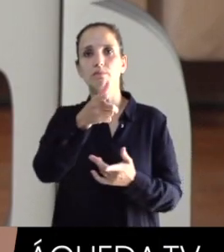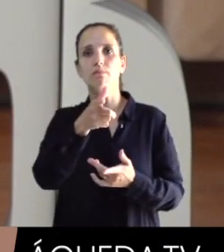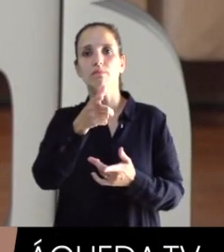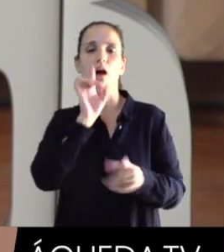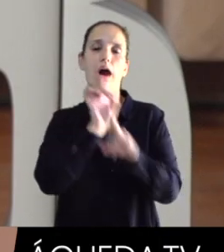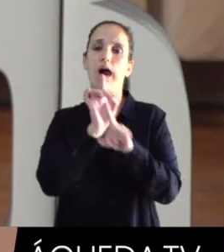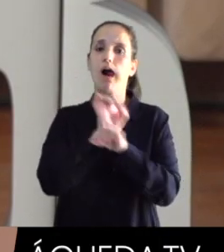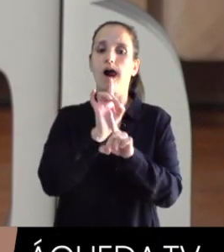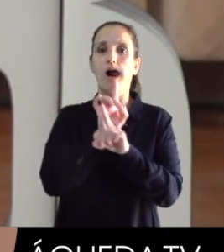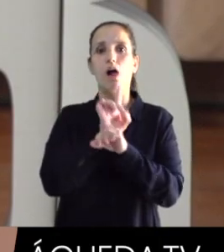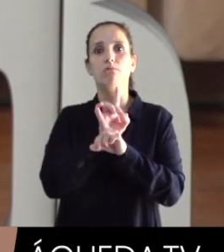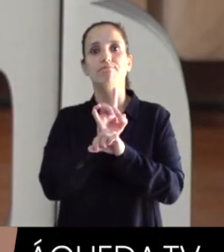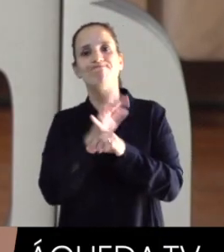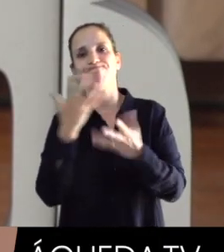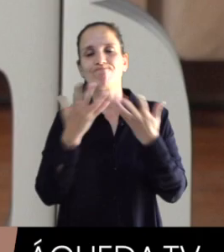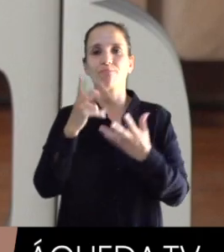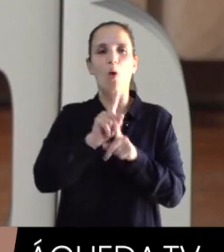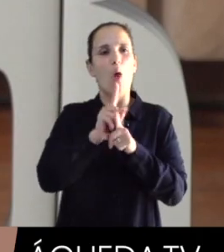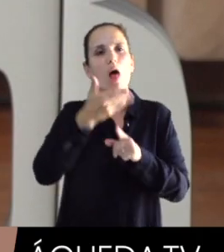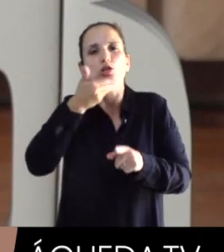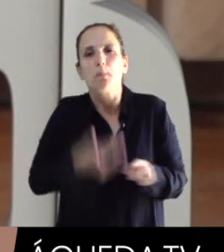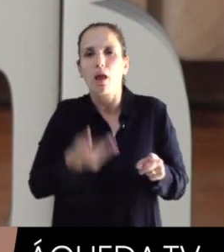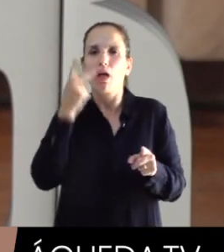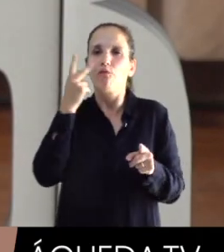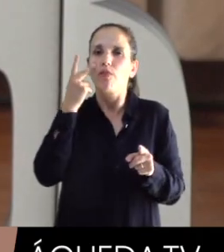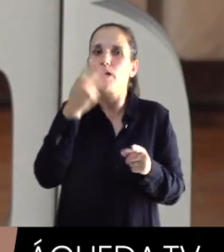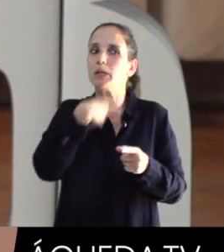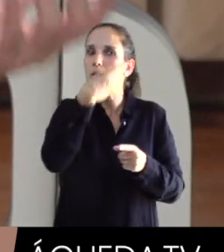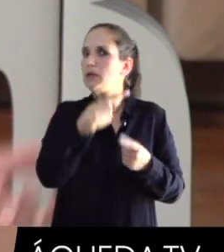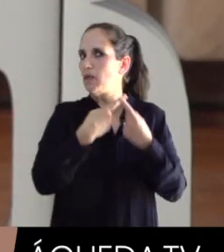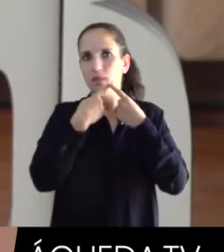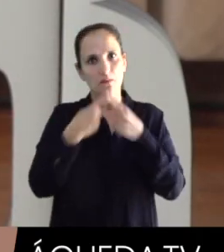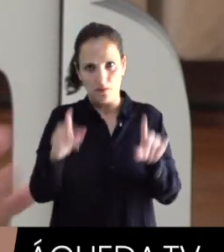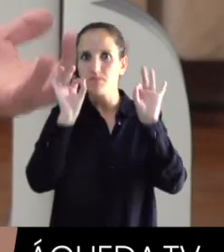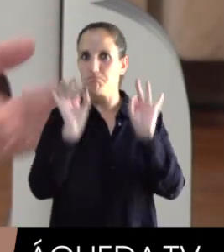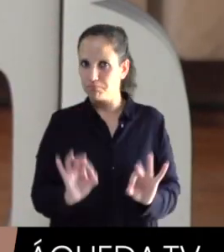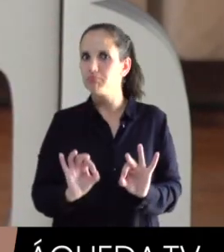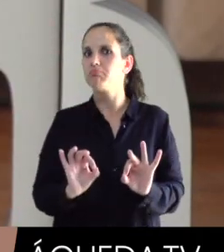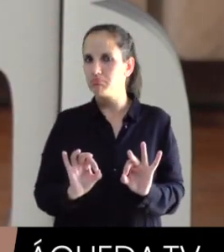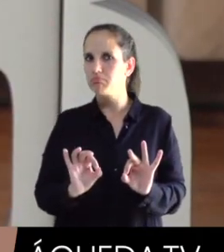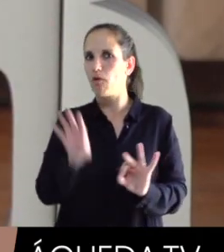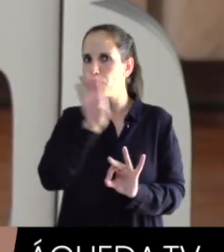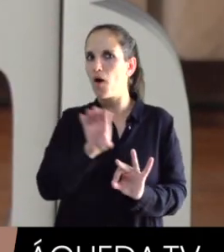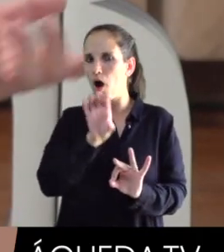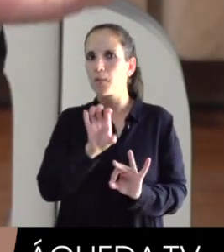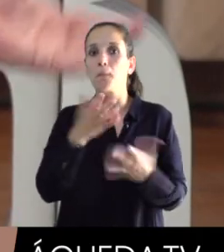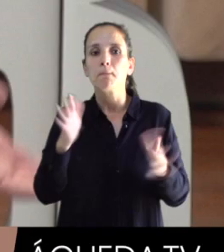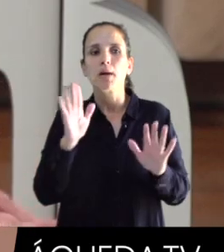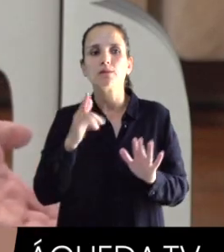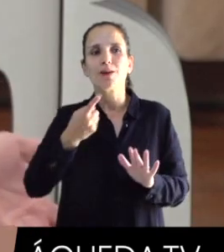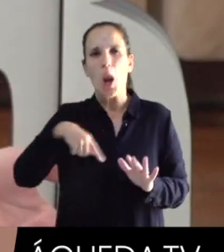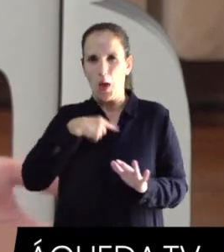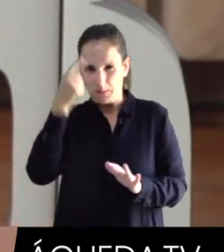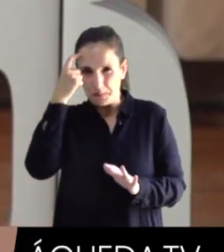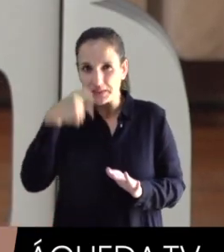apesar de termos, em termos de vivências, vivermos de formas completamente diferentes, provavelmente pensarmos que